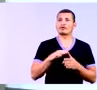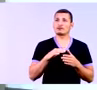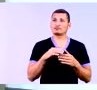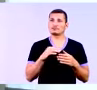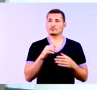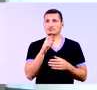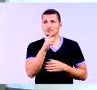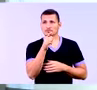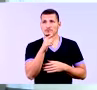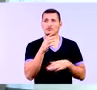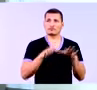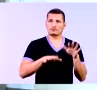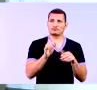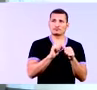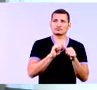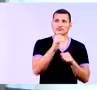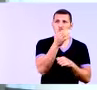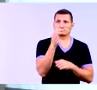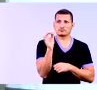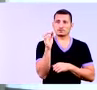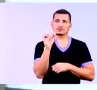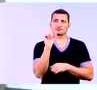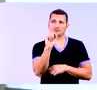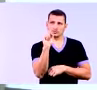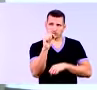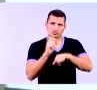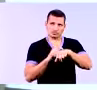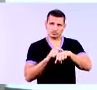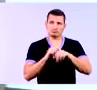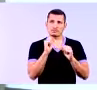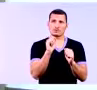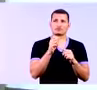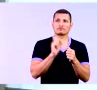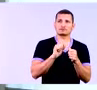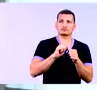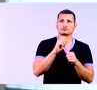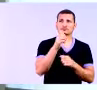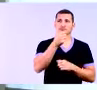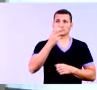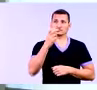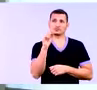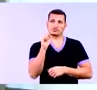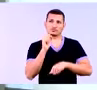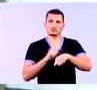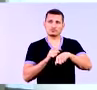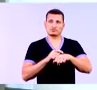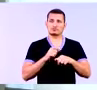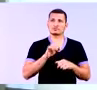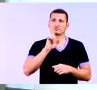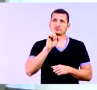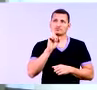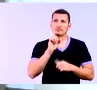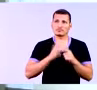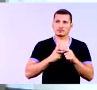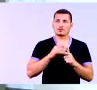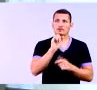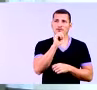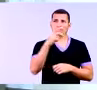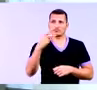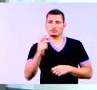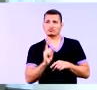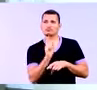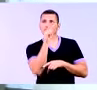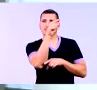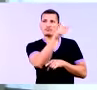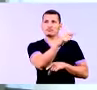faria em 10 segundos, você pode fazer em 15 segundos, somente porque a aplicação está indo lá no site